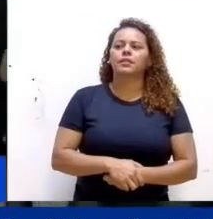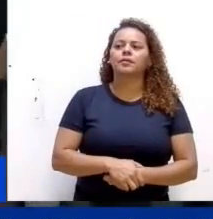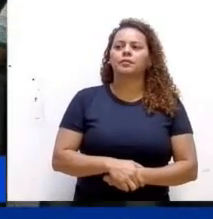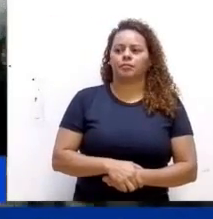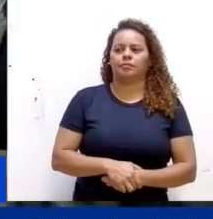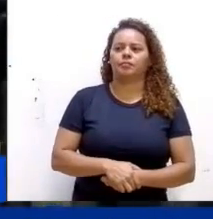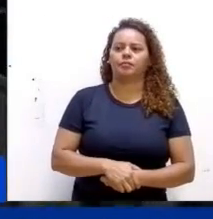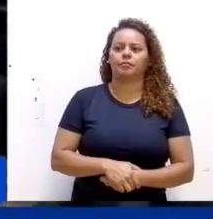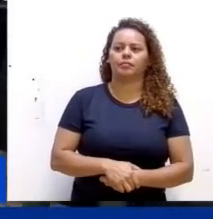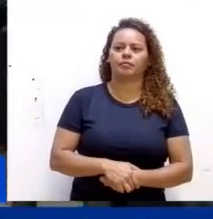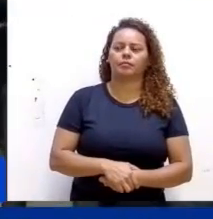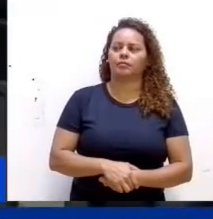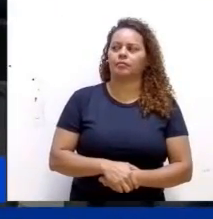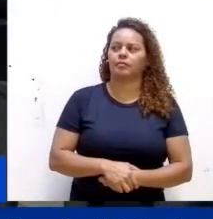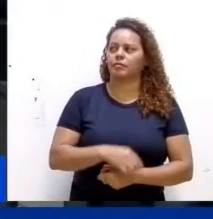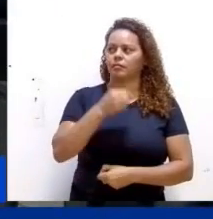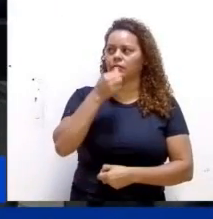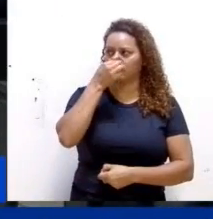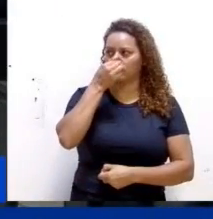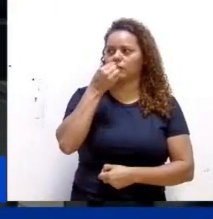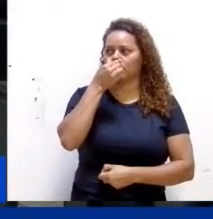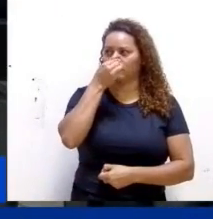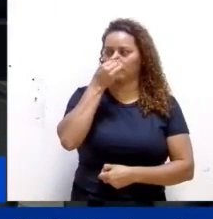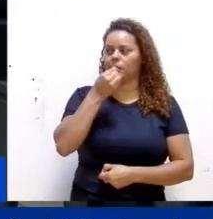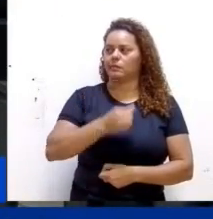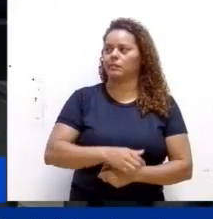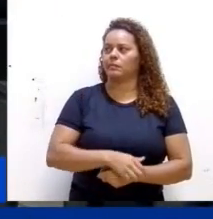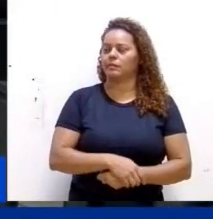A palestrante se dirige a uma pessoa do auditório.